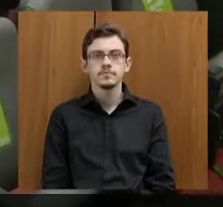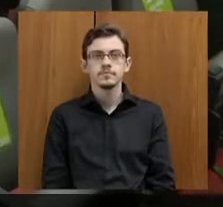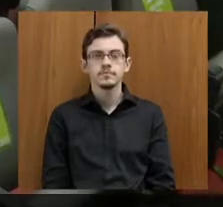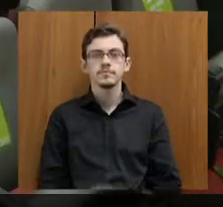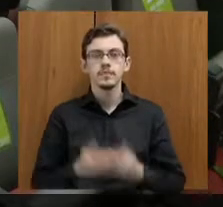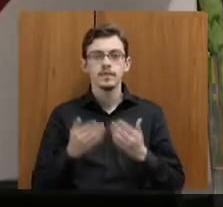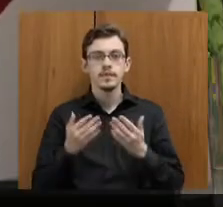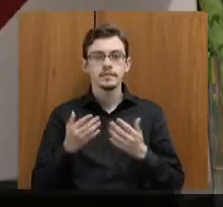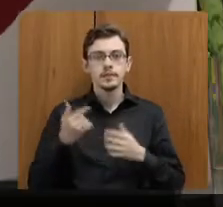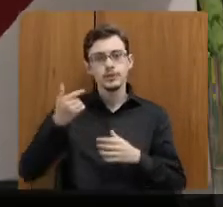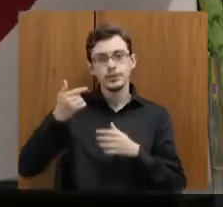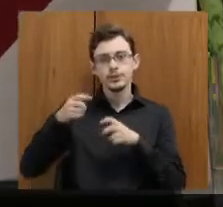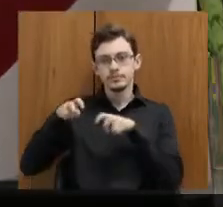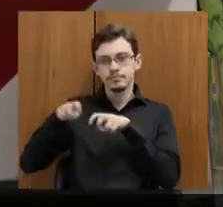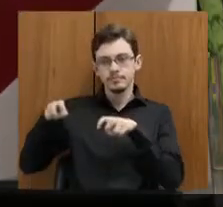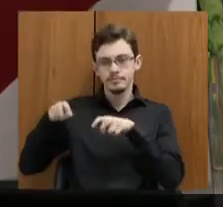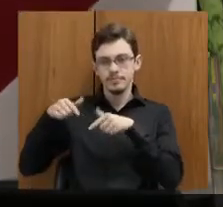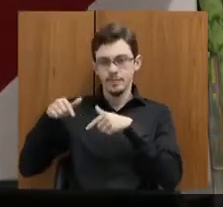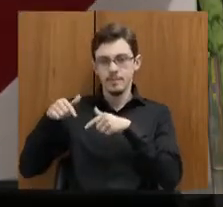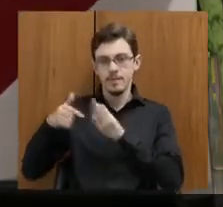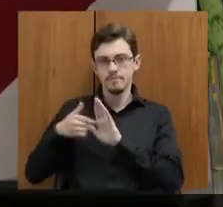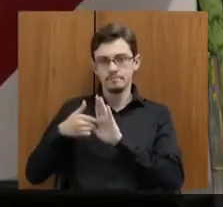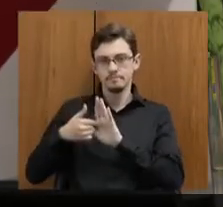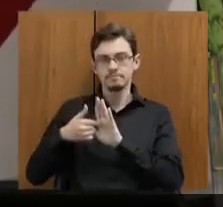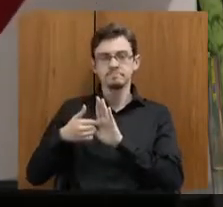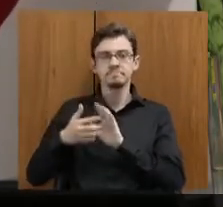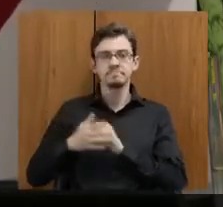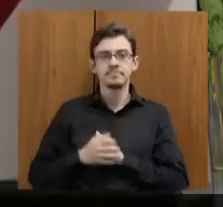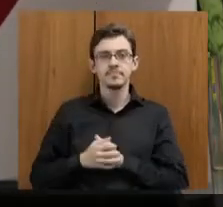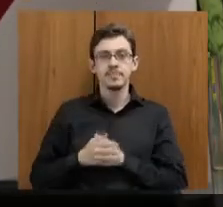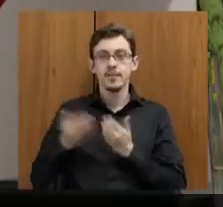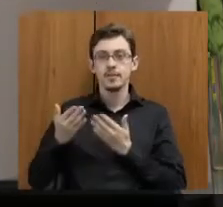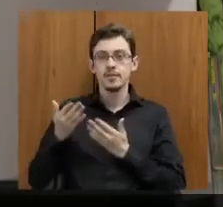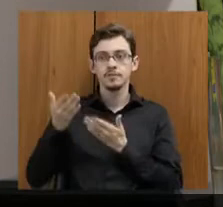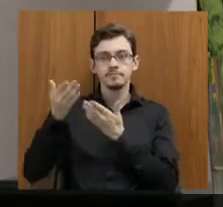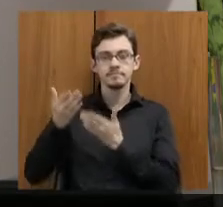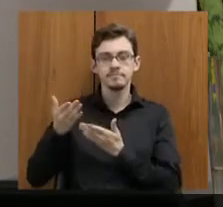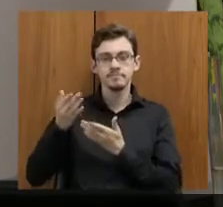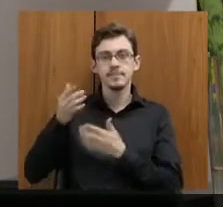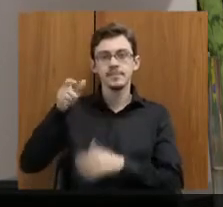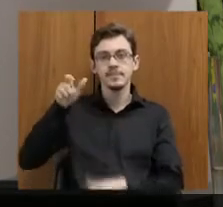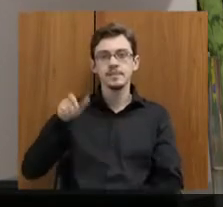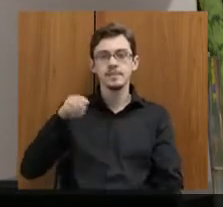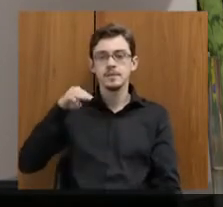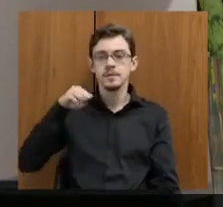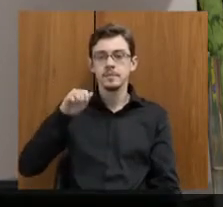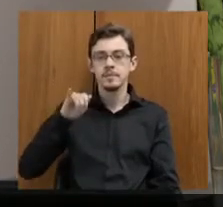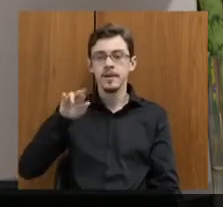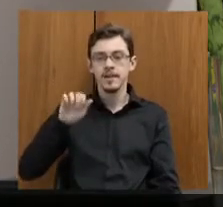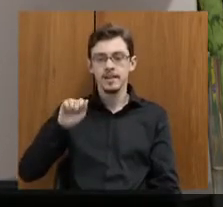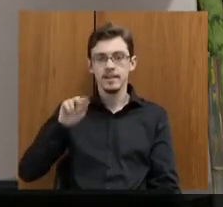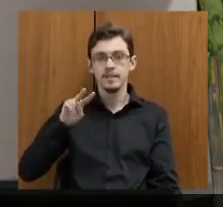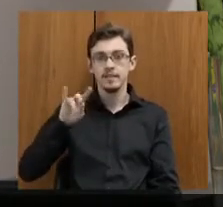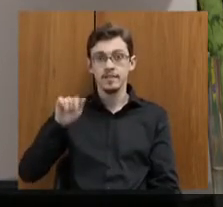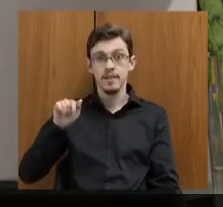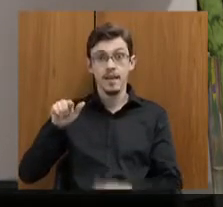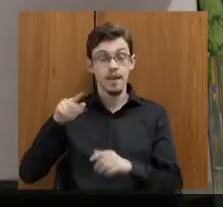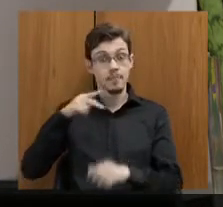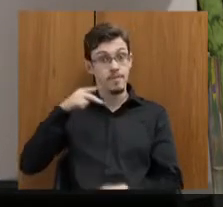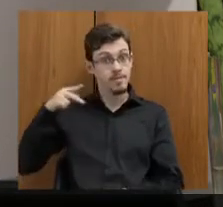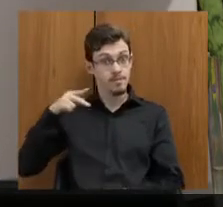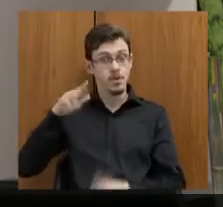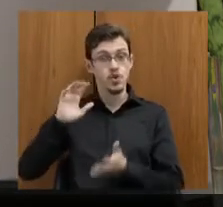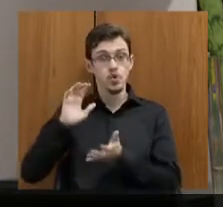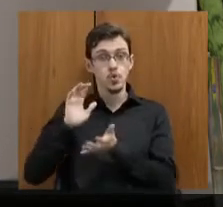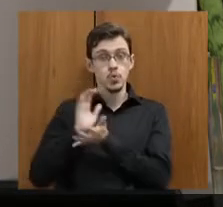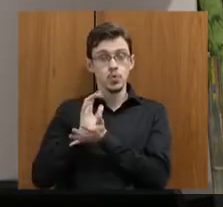Exposições da segunda mesa de trabalho passamos a palavra a Maíra vida Presidenta da comissão de combate à intolerância religiosa